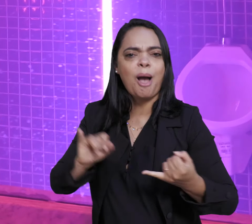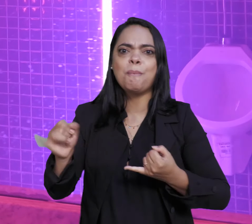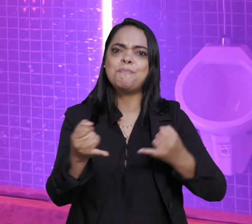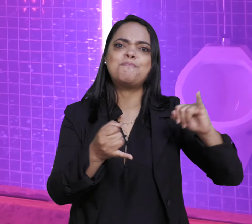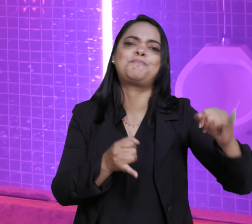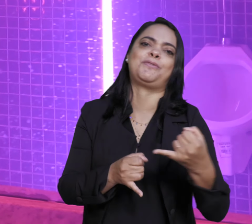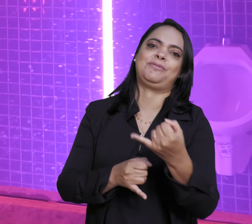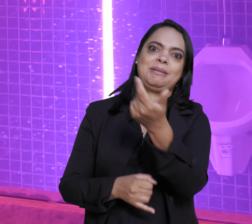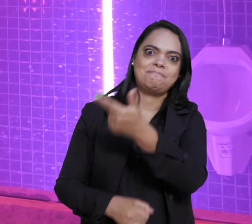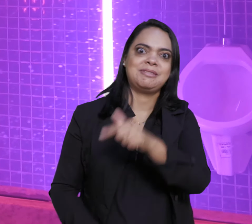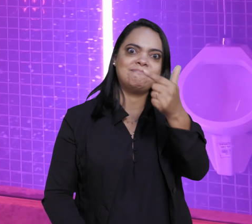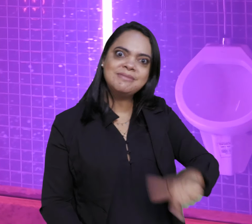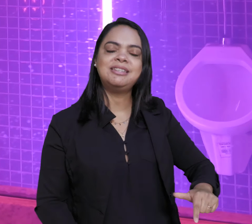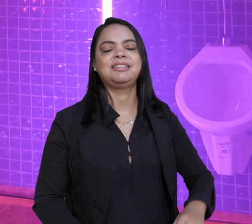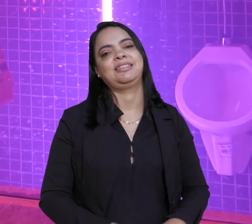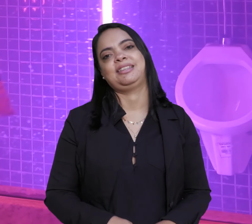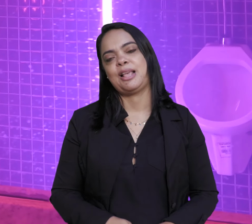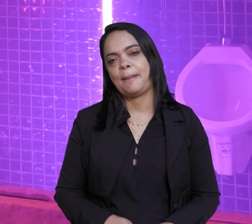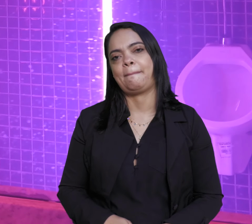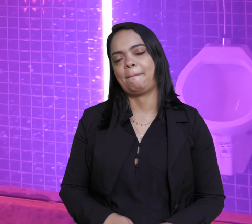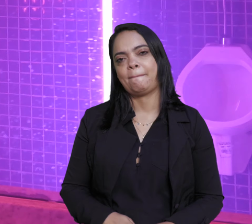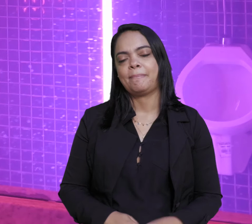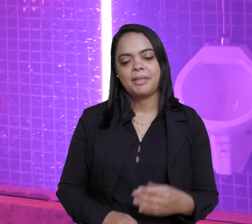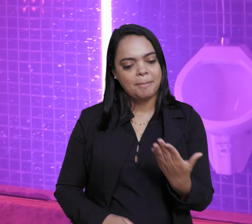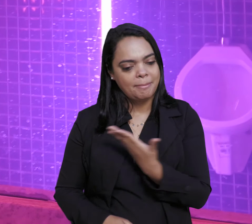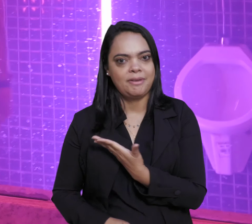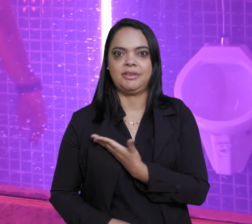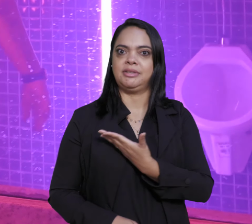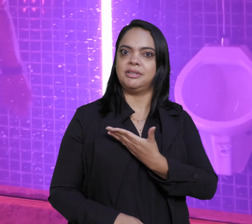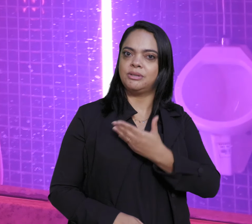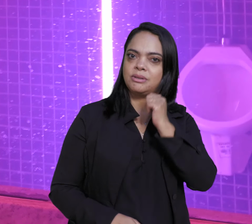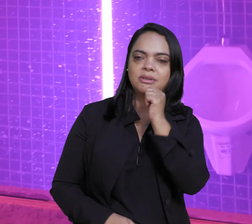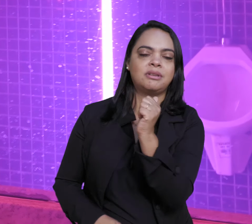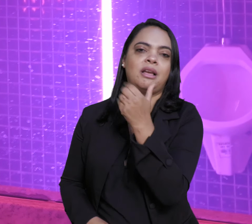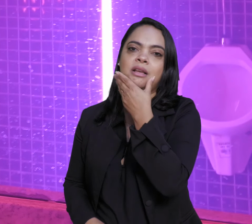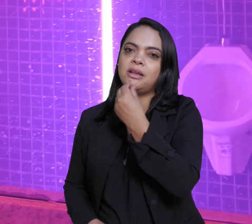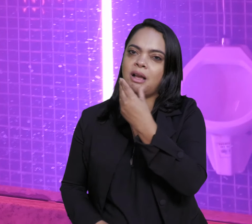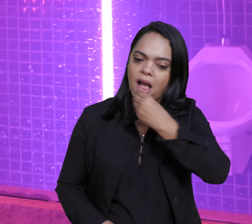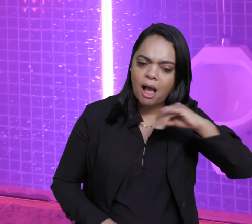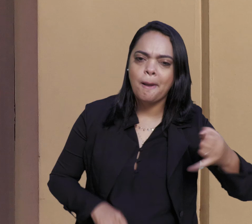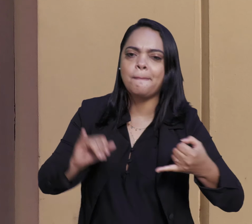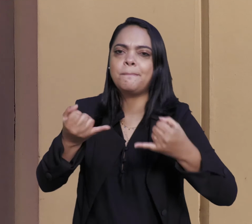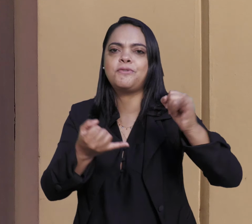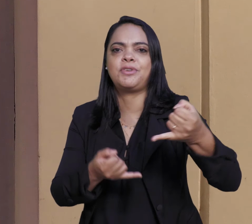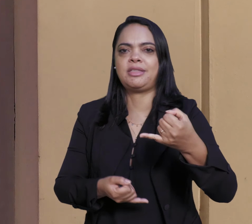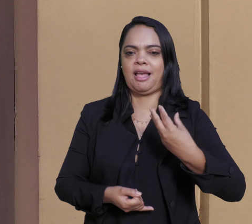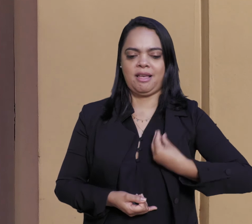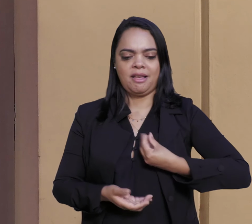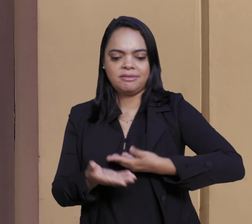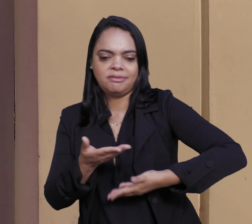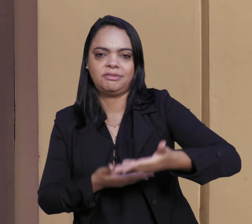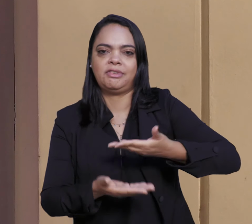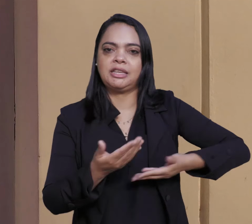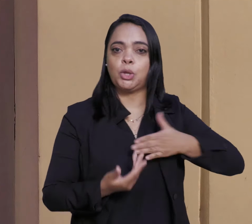aproveitar mais os meus amigos, as minhas amigas, aproveitar mais a convivência